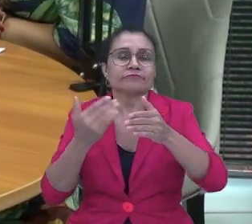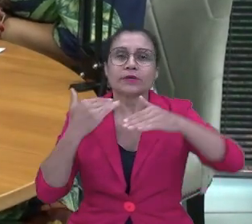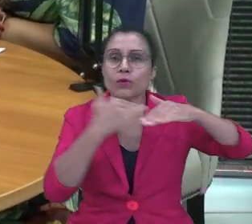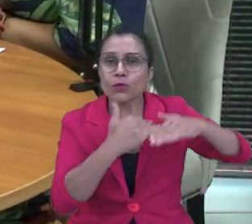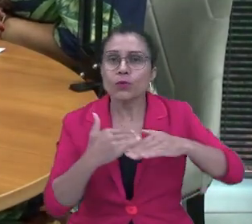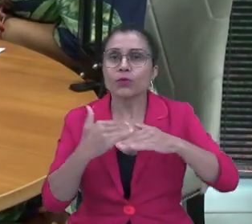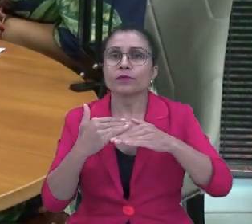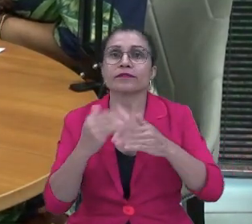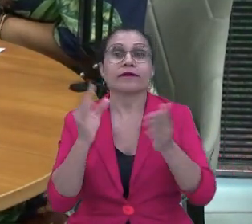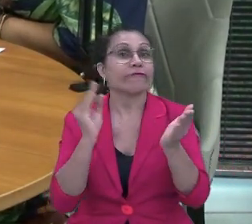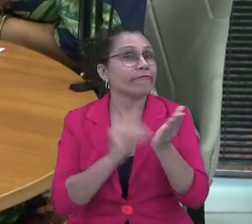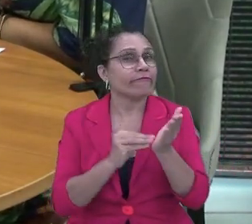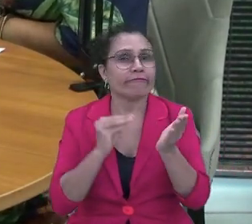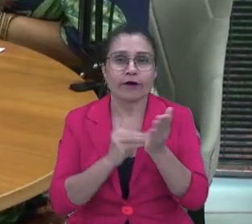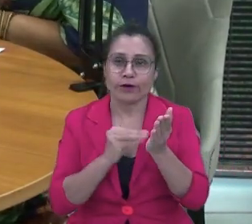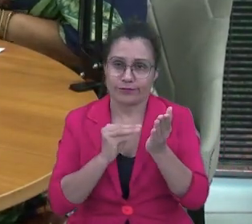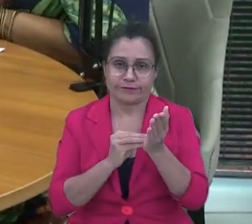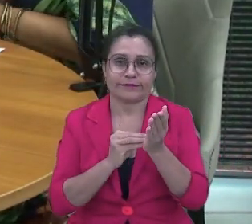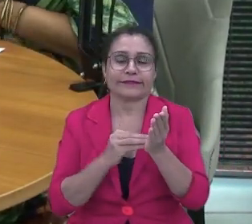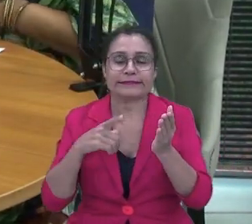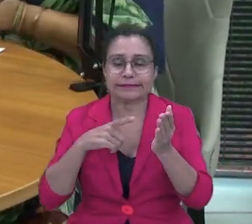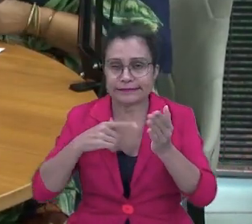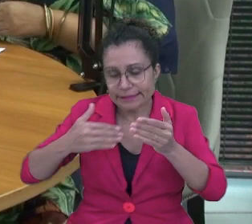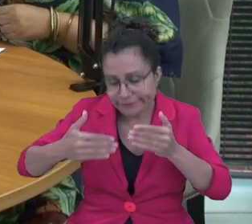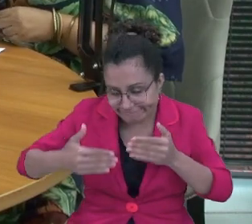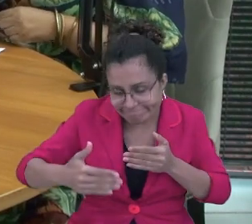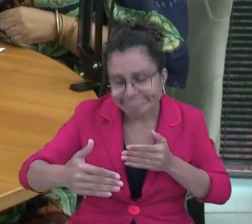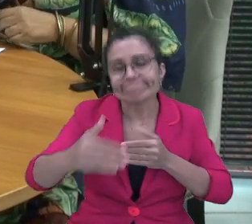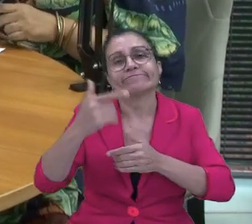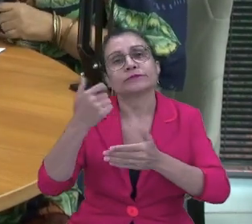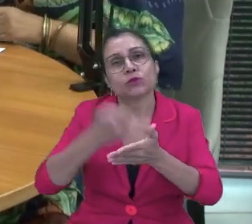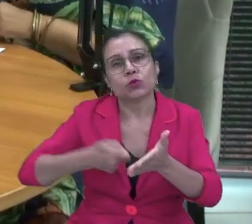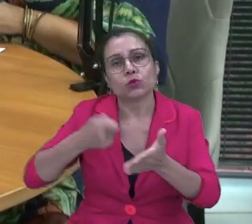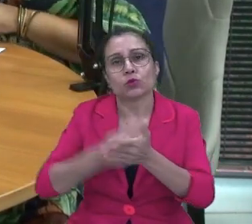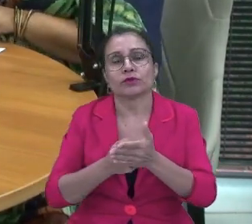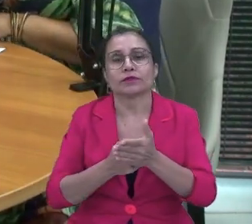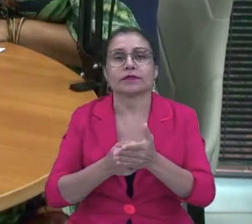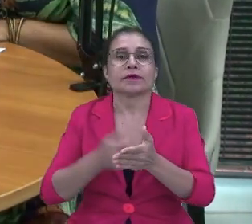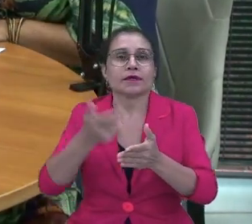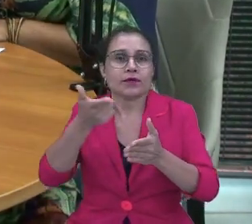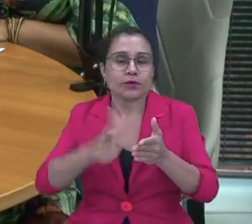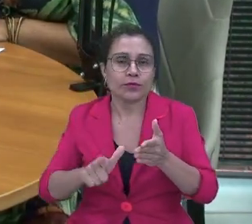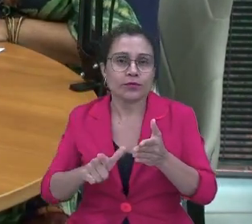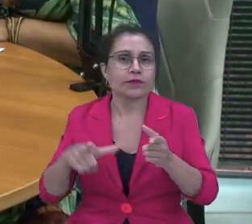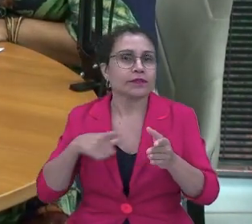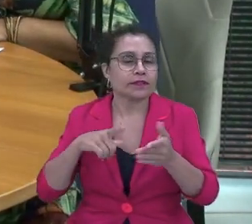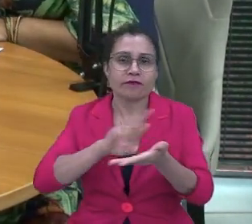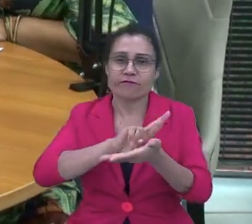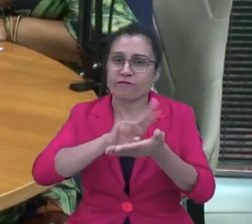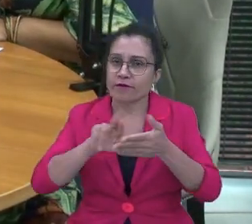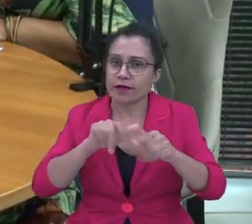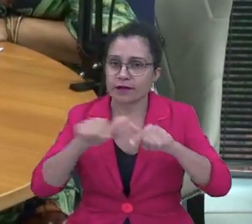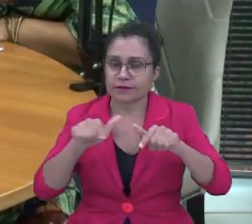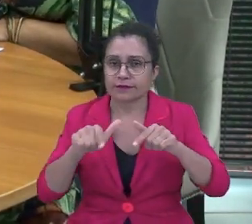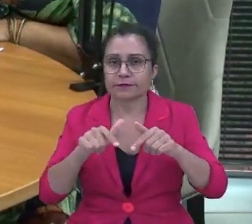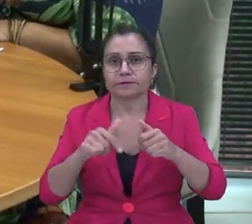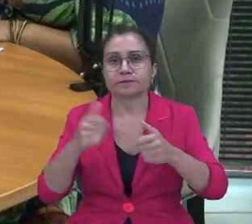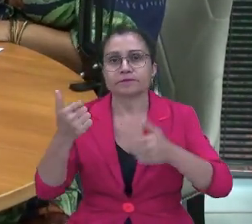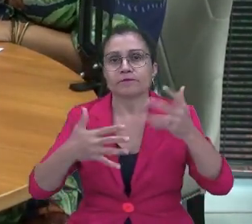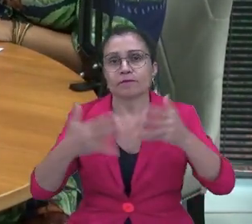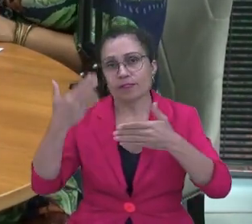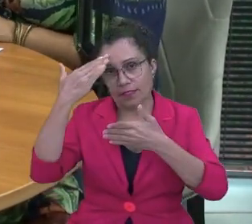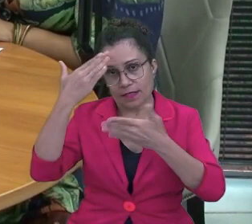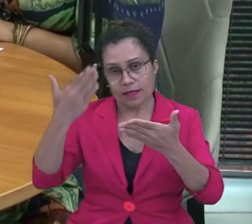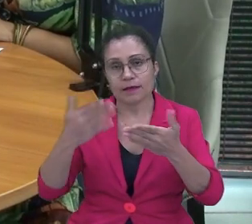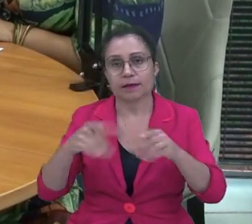ou seja, ainda há muita luta pela frente. Sim, por exemplo, aí dando sequência ainda nessa questão, temos muito ainda a falar. E